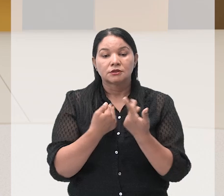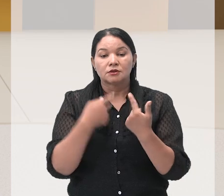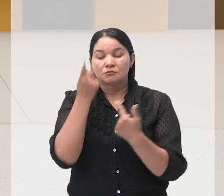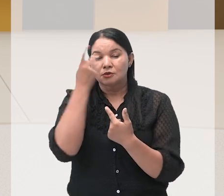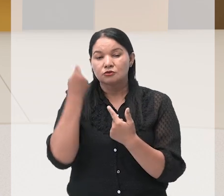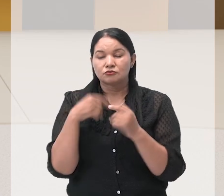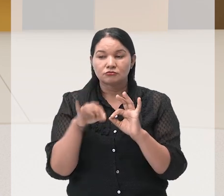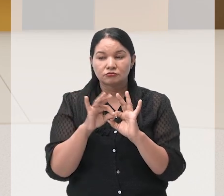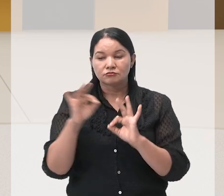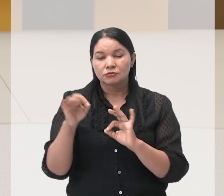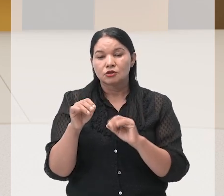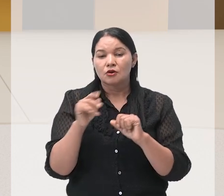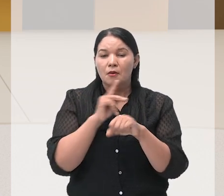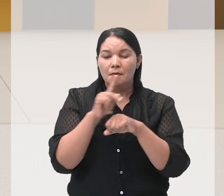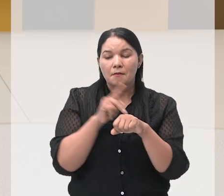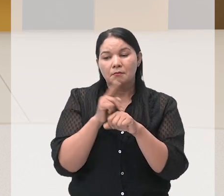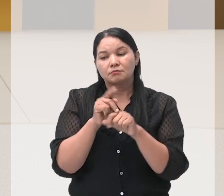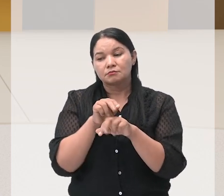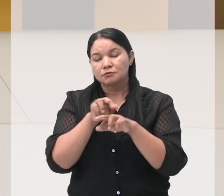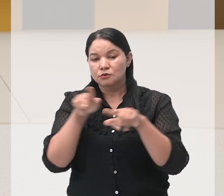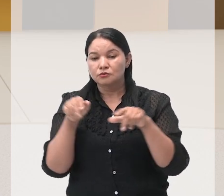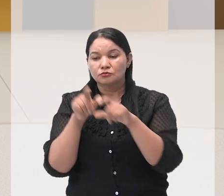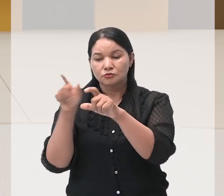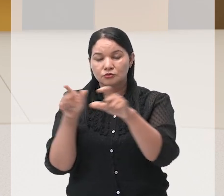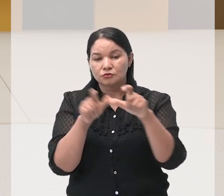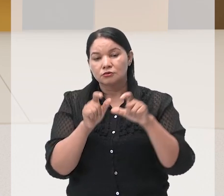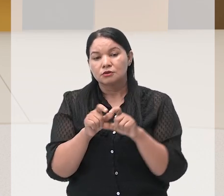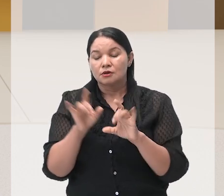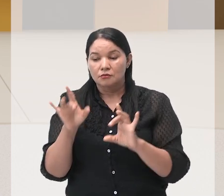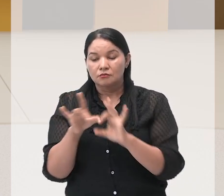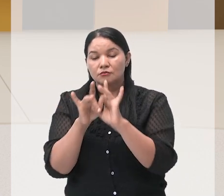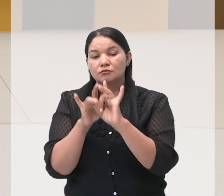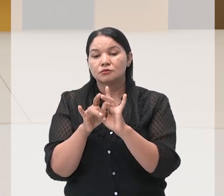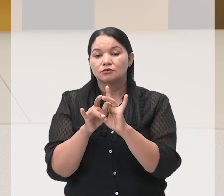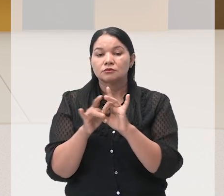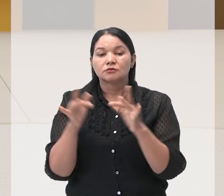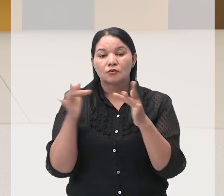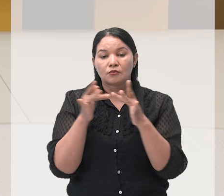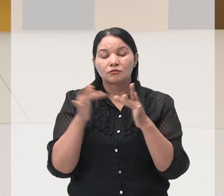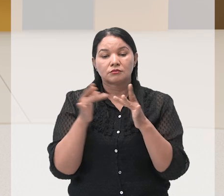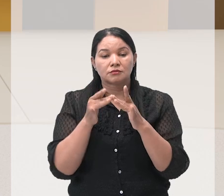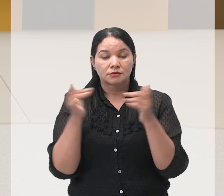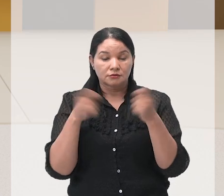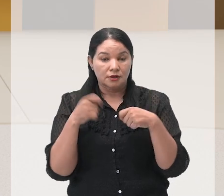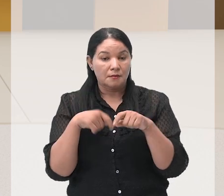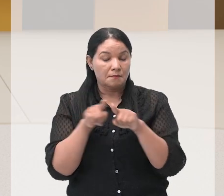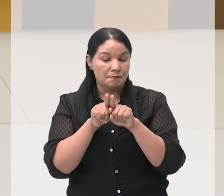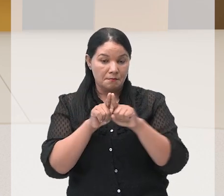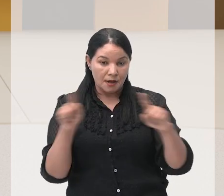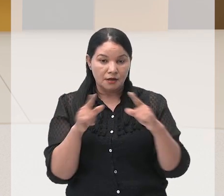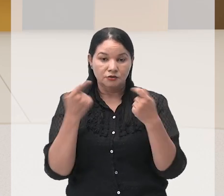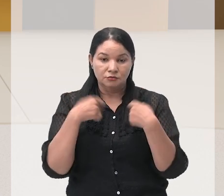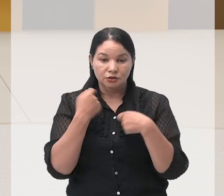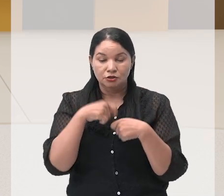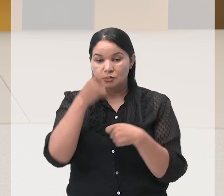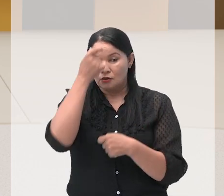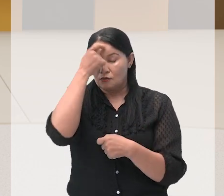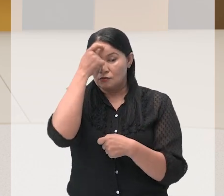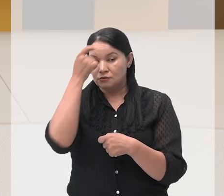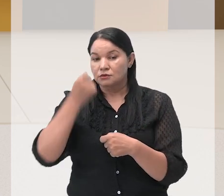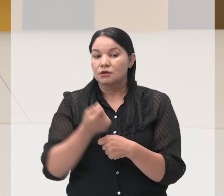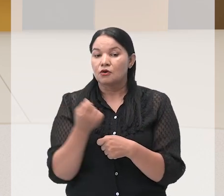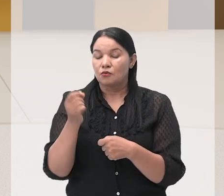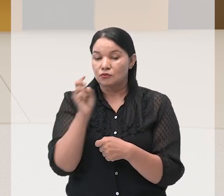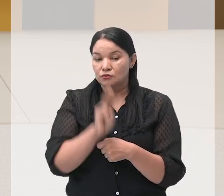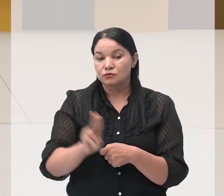consciência de usar com responsabilidade as redes sociais e quero que a gente não caia em fake